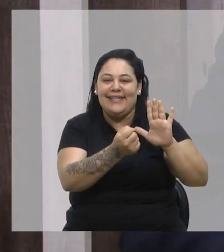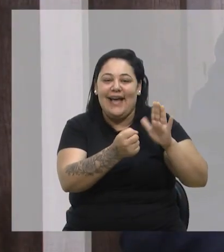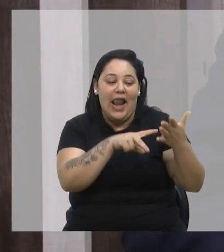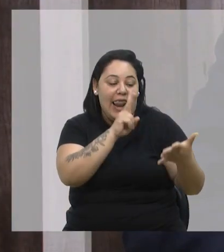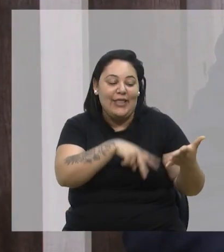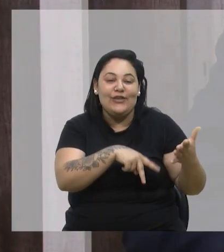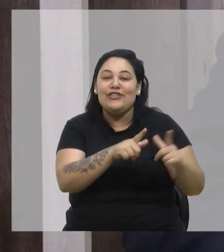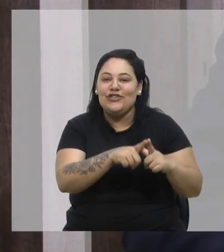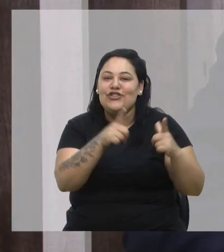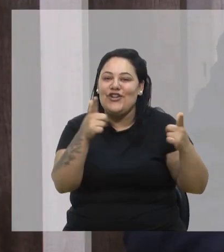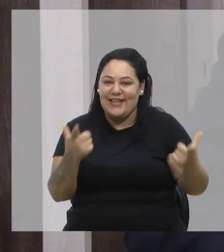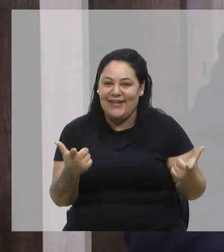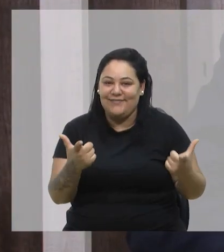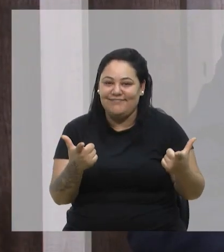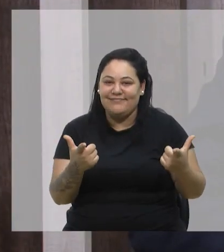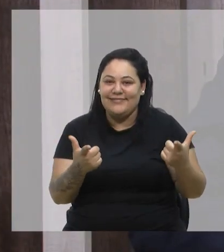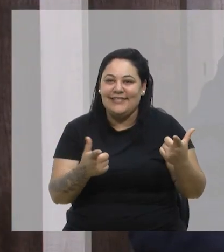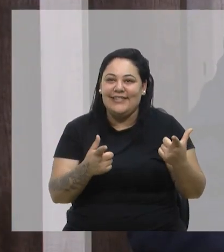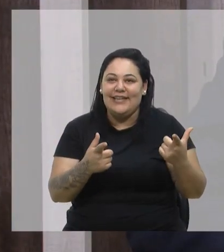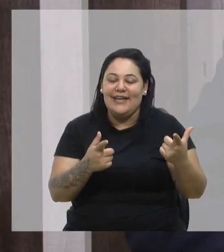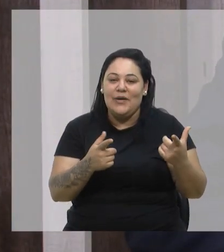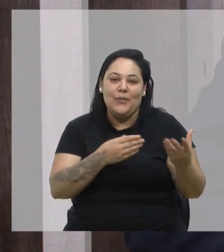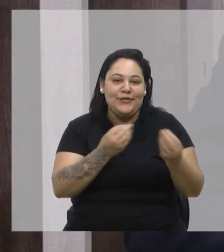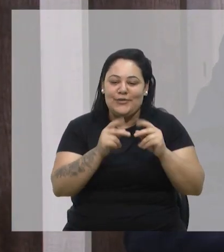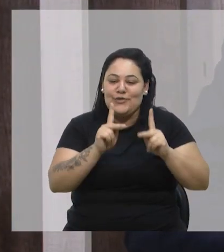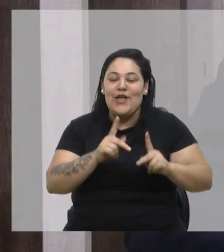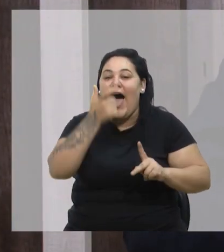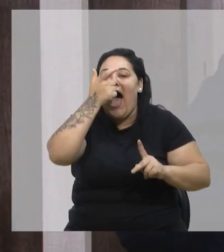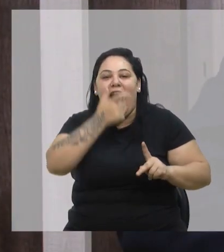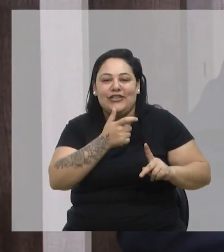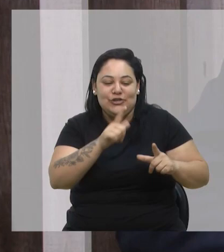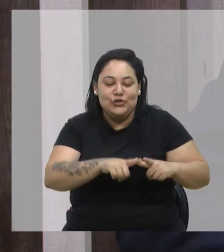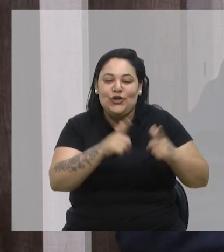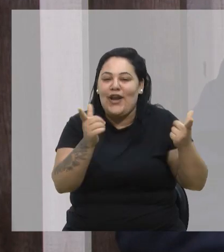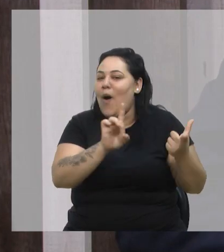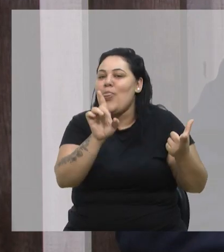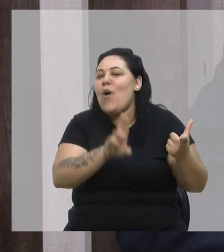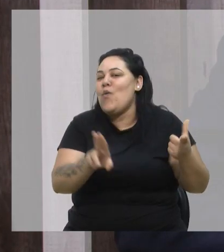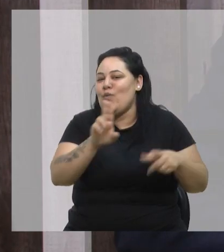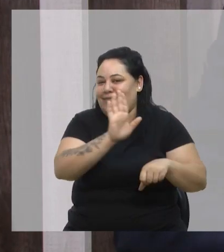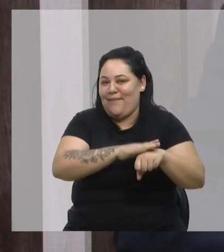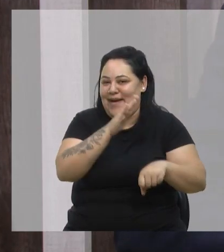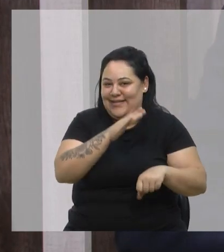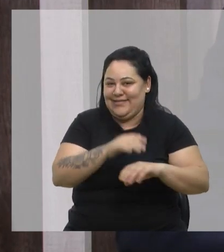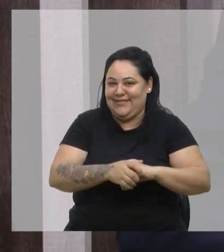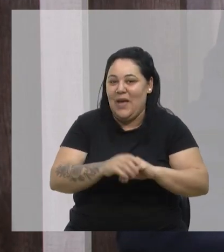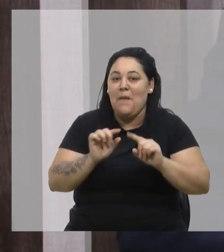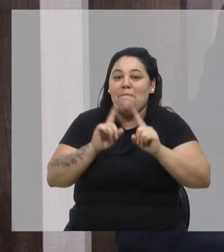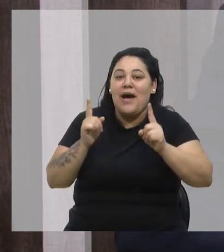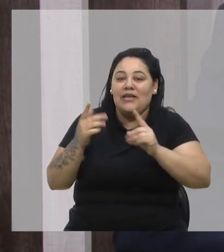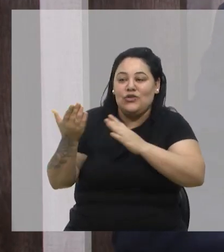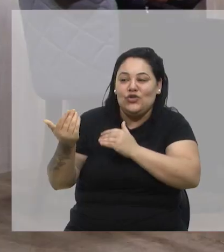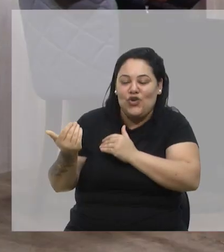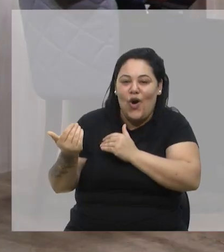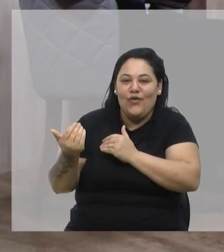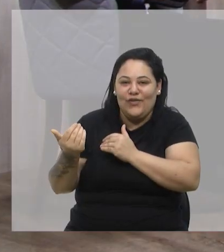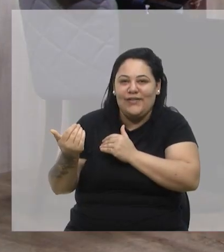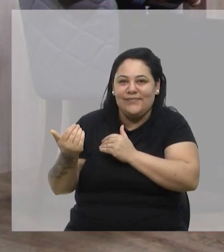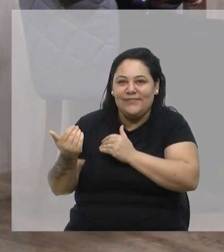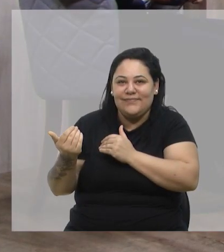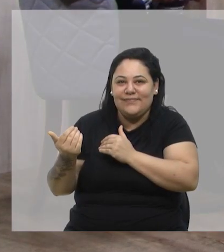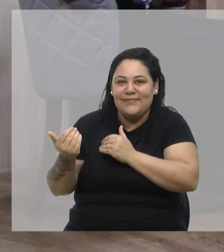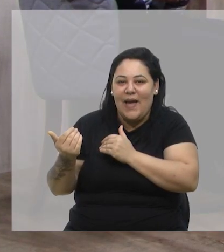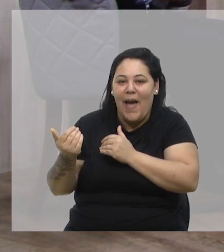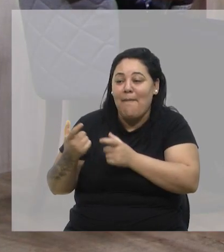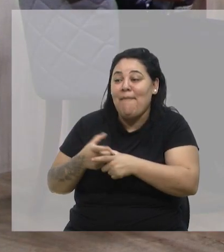de jornal. Embora Exato. Tanto se fale que o jornal esteja em desuso, nesse teu comentários, quer dizer, as novas gerações que sequer